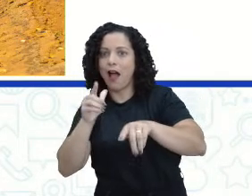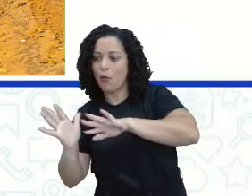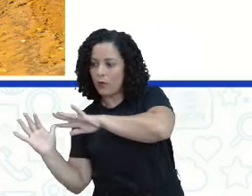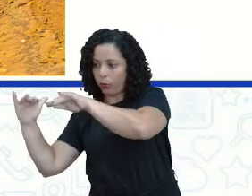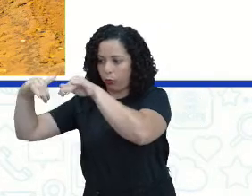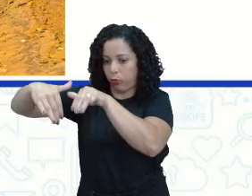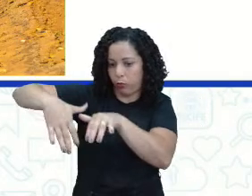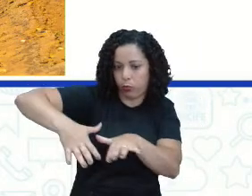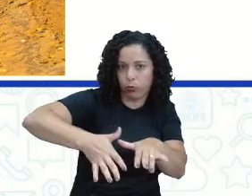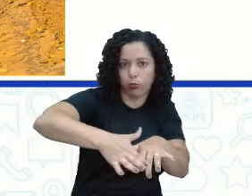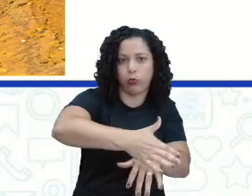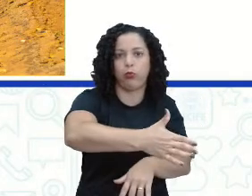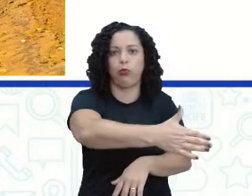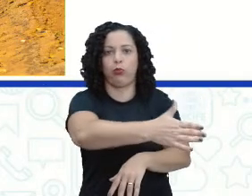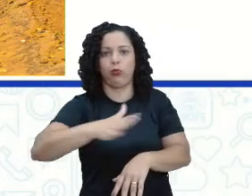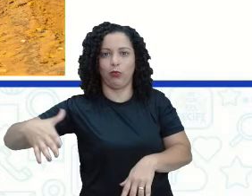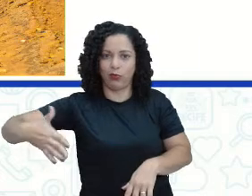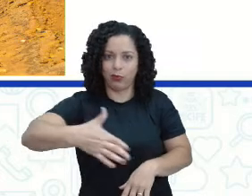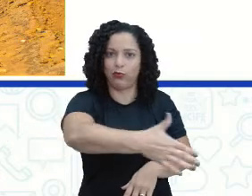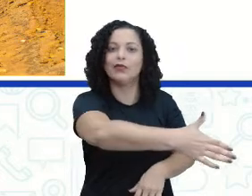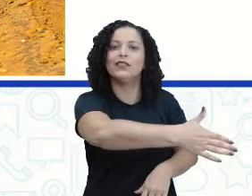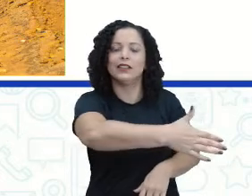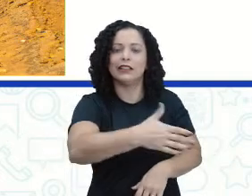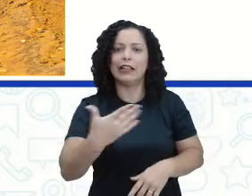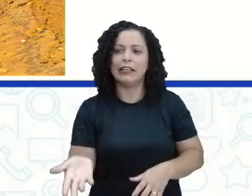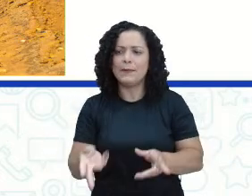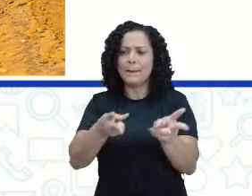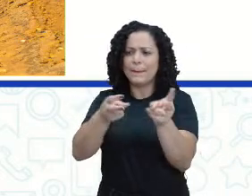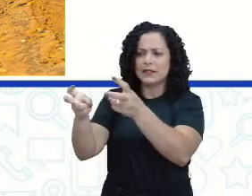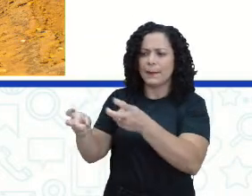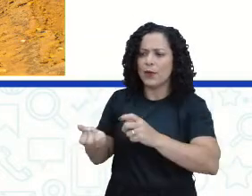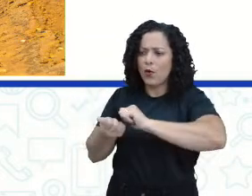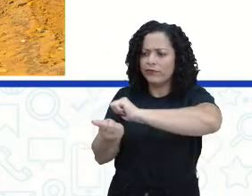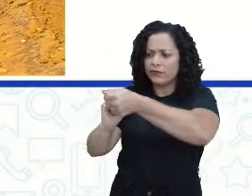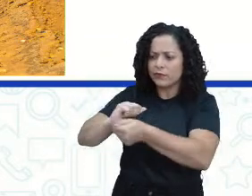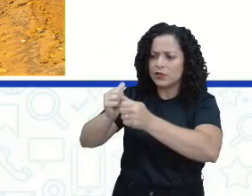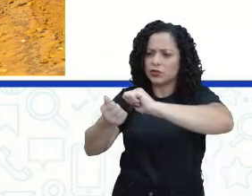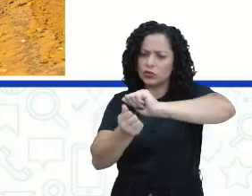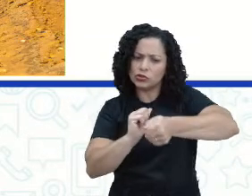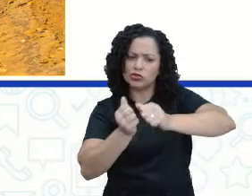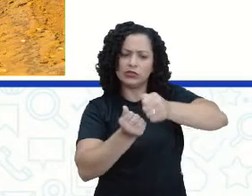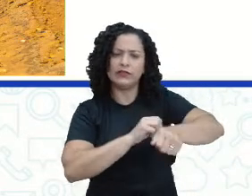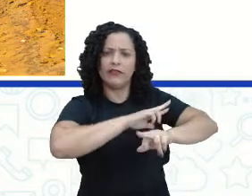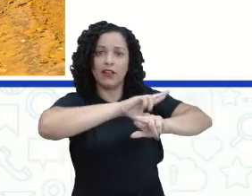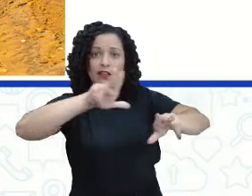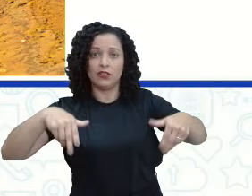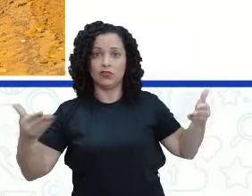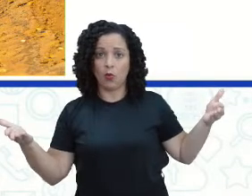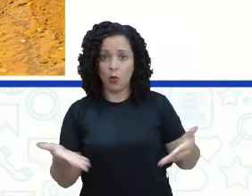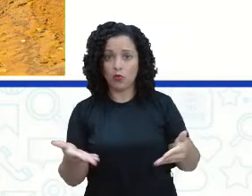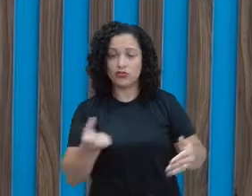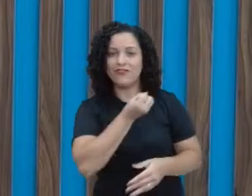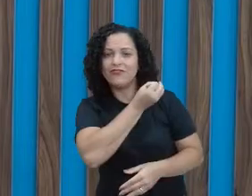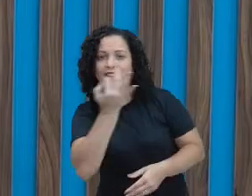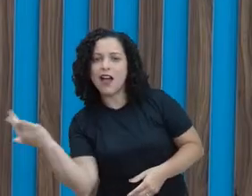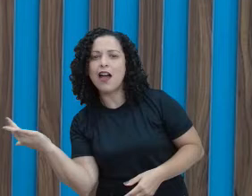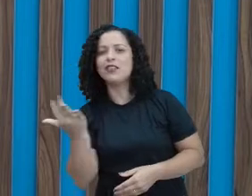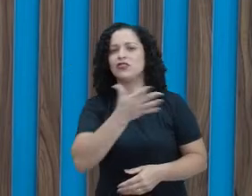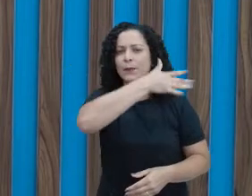espécies começavam a adaptar-se ao ambiente em que elas viviam. E até hoje, gente, muitos cientistas vão lá conhecer